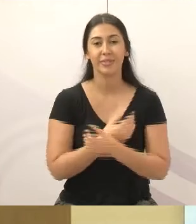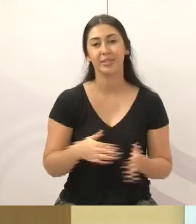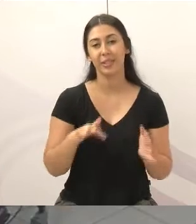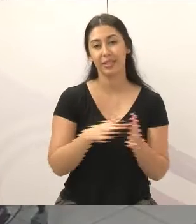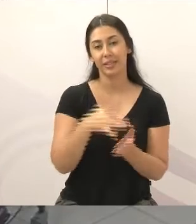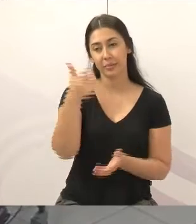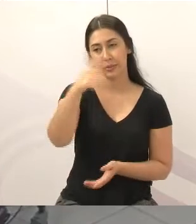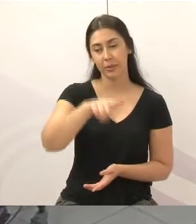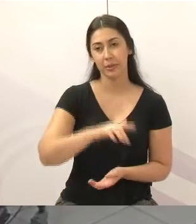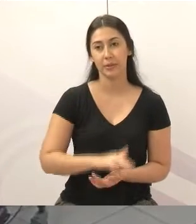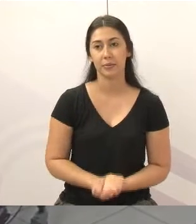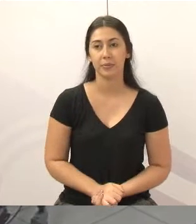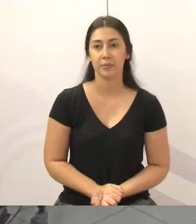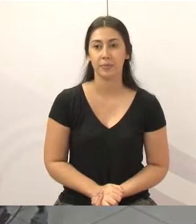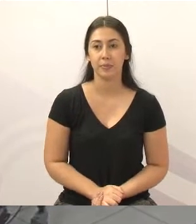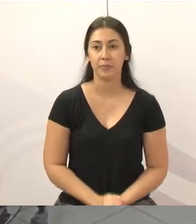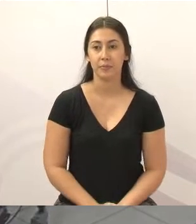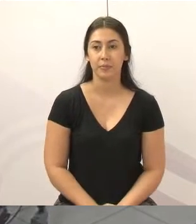novo.